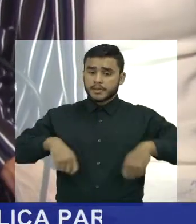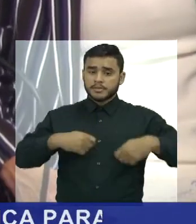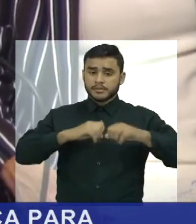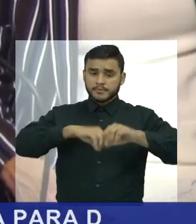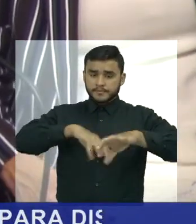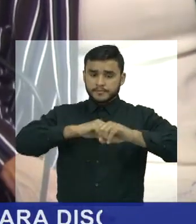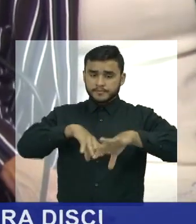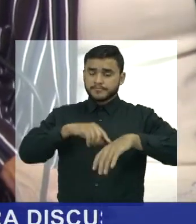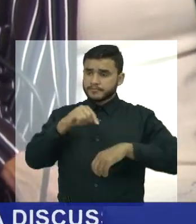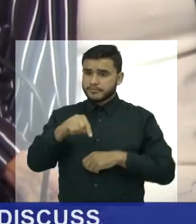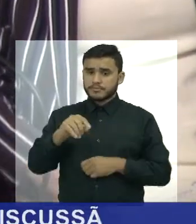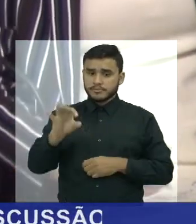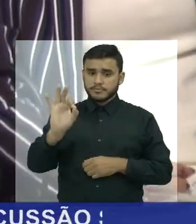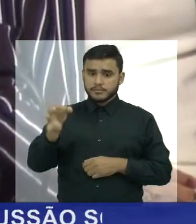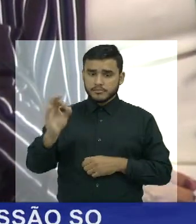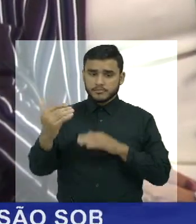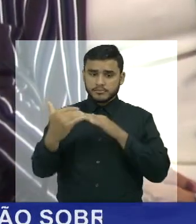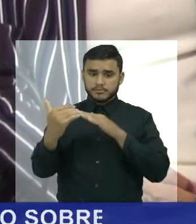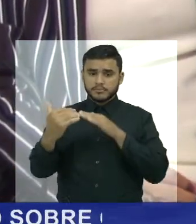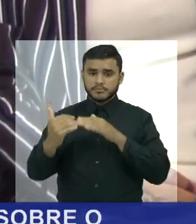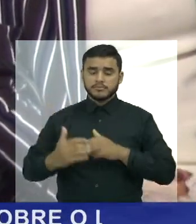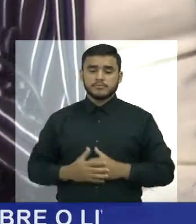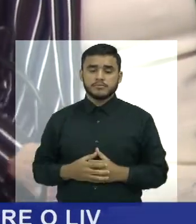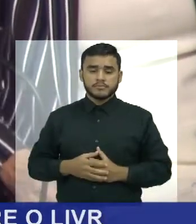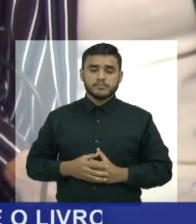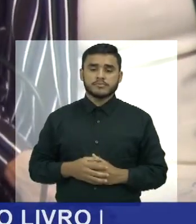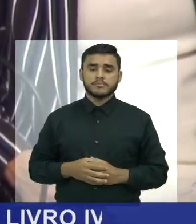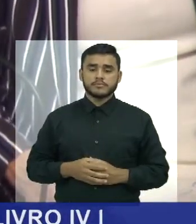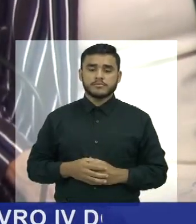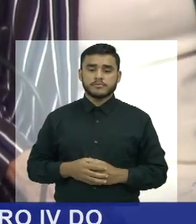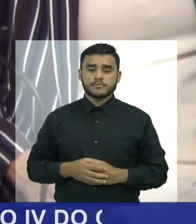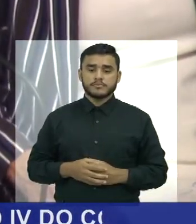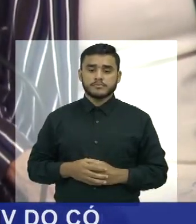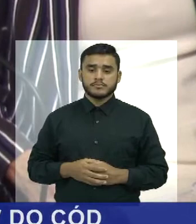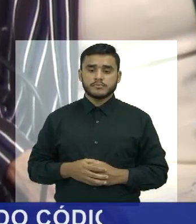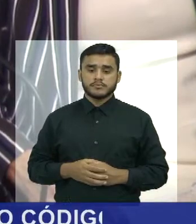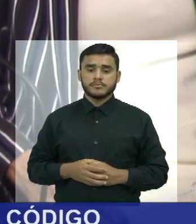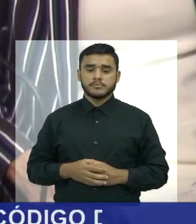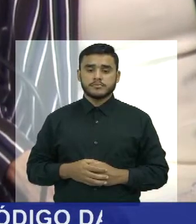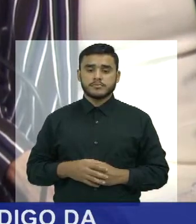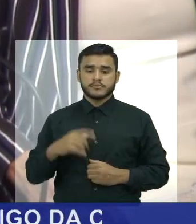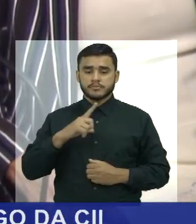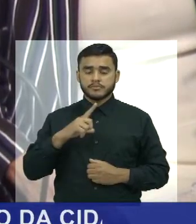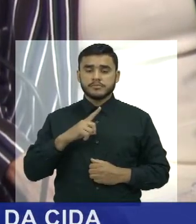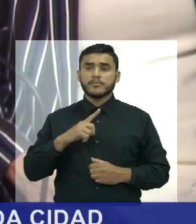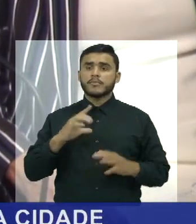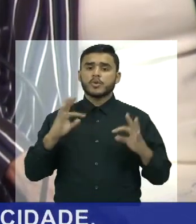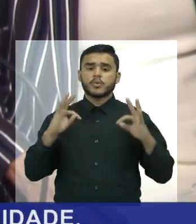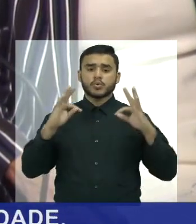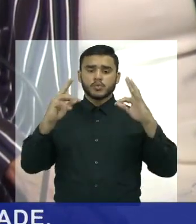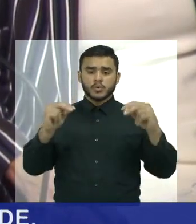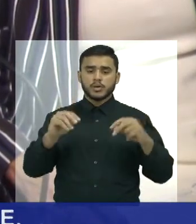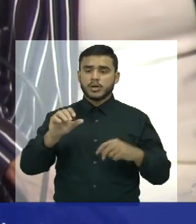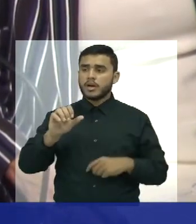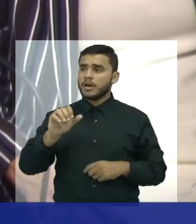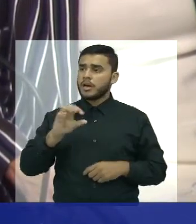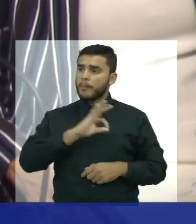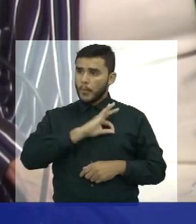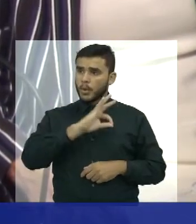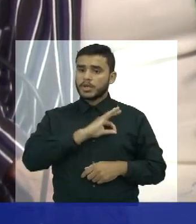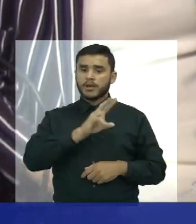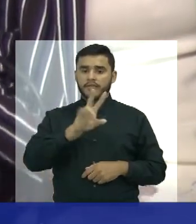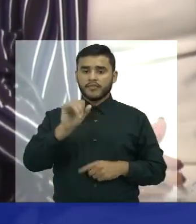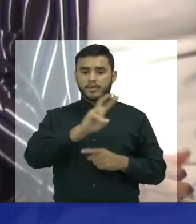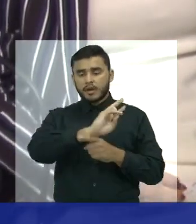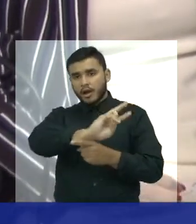acordo sobre isso, é isso mesmo. Então, não é transformando todo mundo em agente de polícia que a gente vai